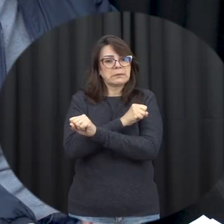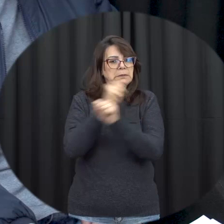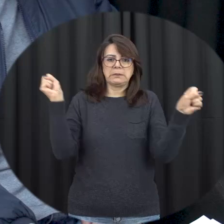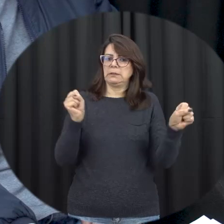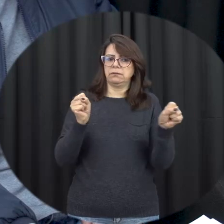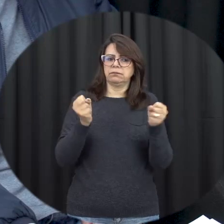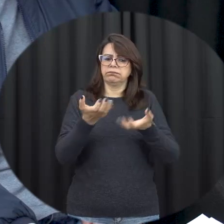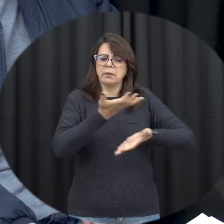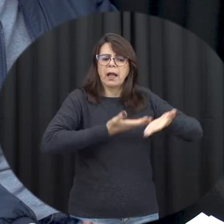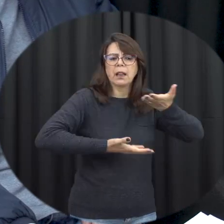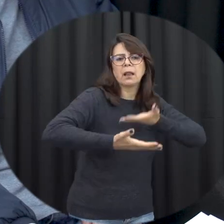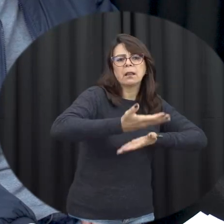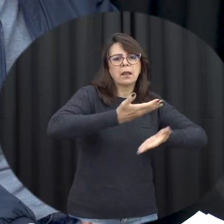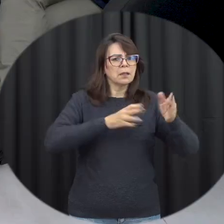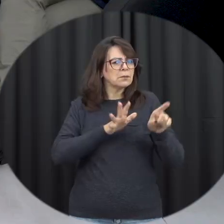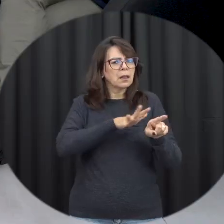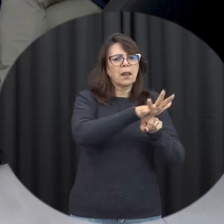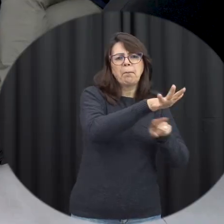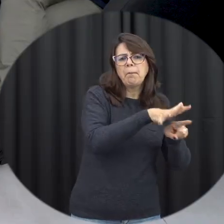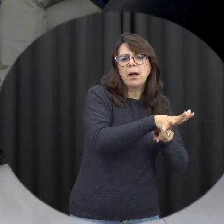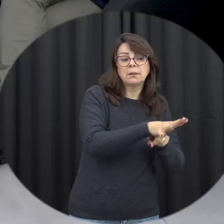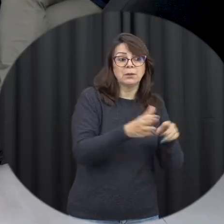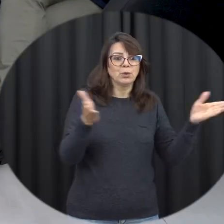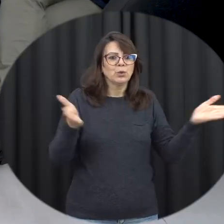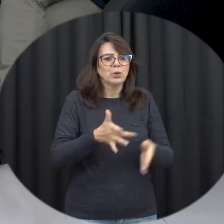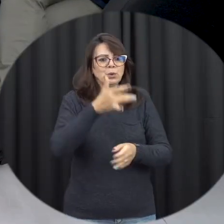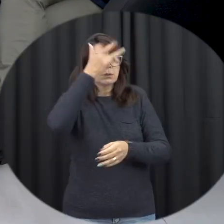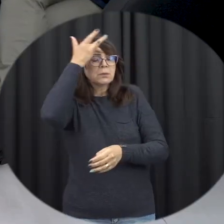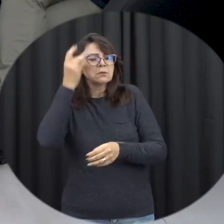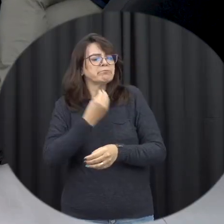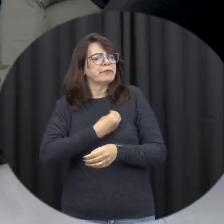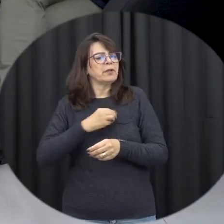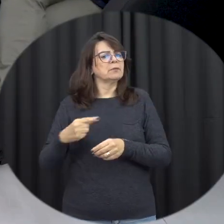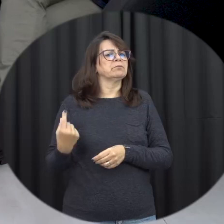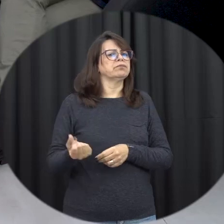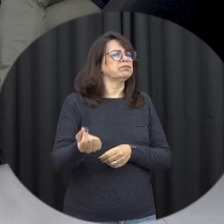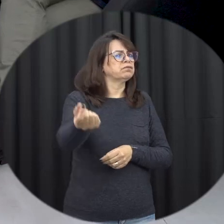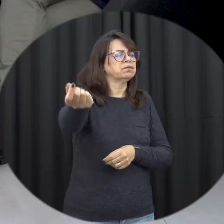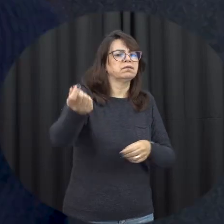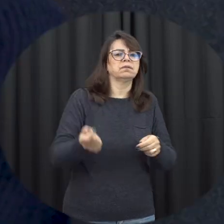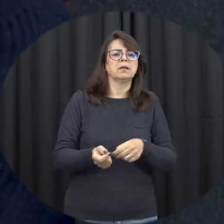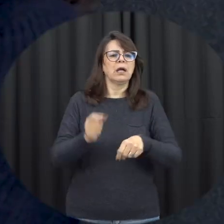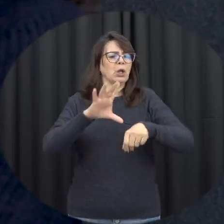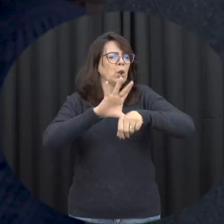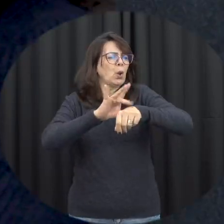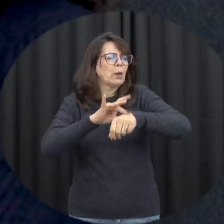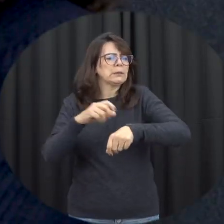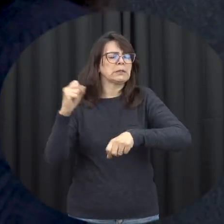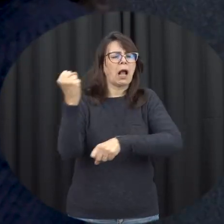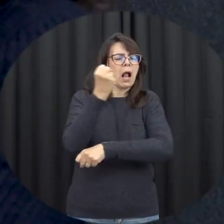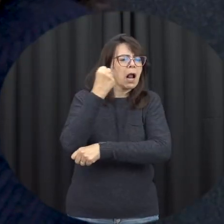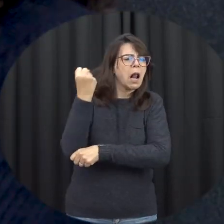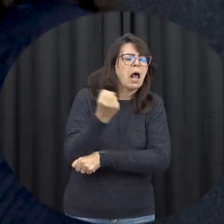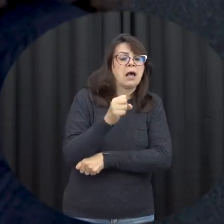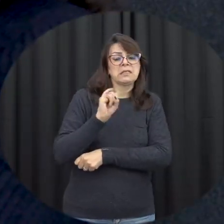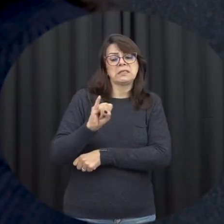vai poder atender essa demanda. E cada vez mais as pessoas estão vivendo mais e as doenças crônicas, se você fumou